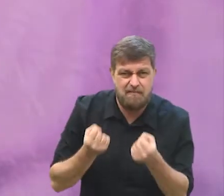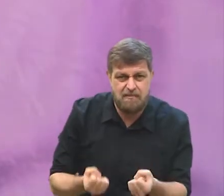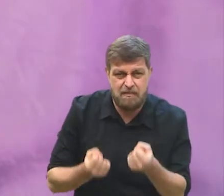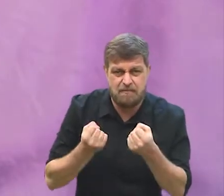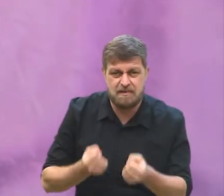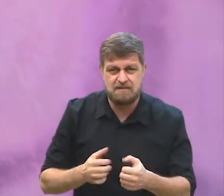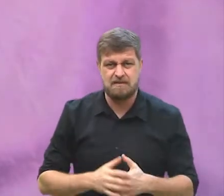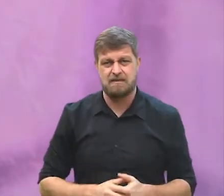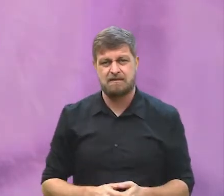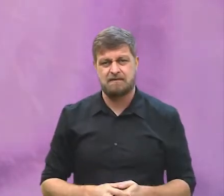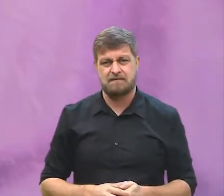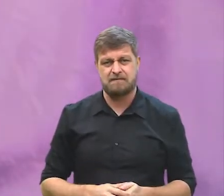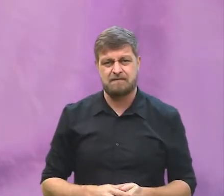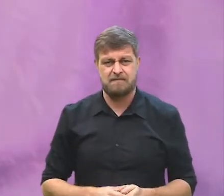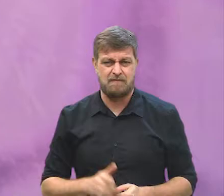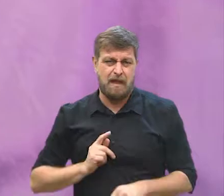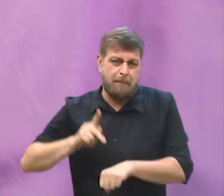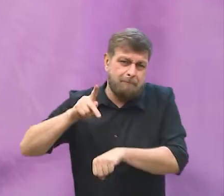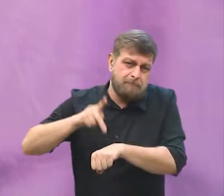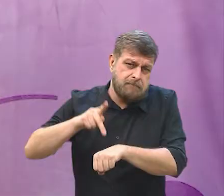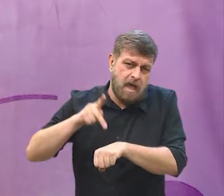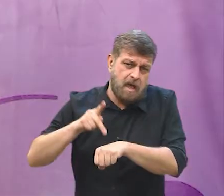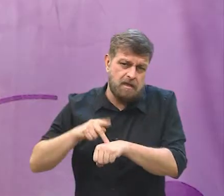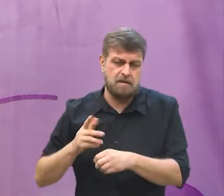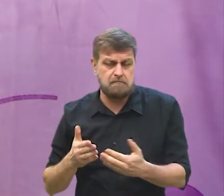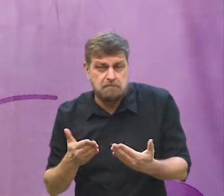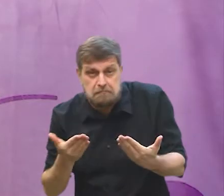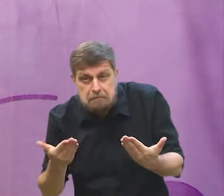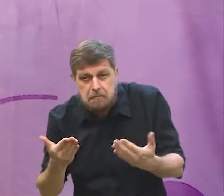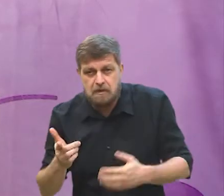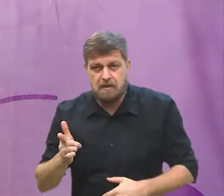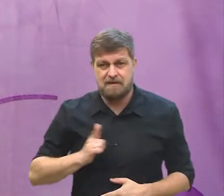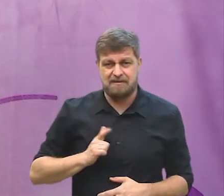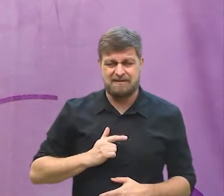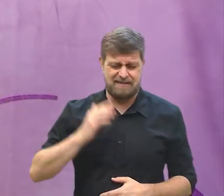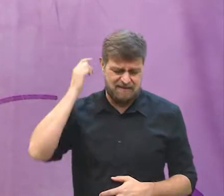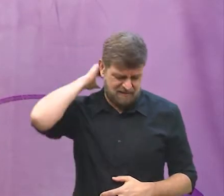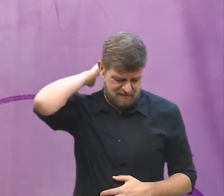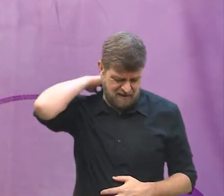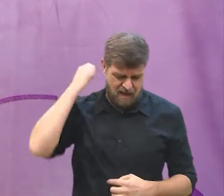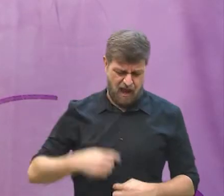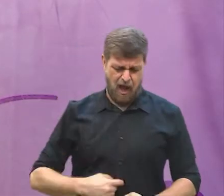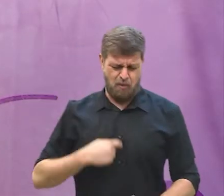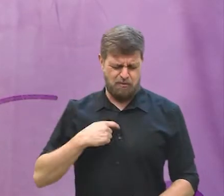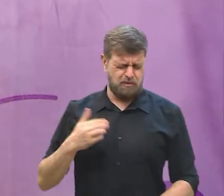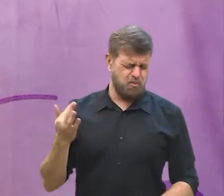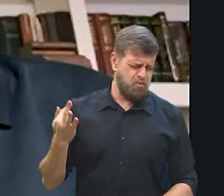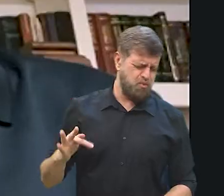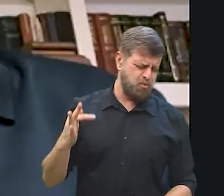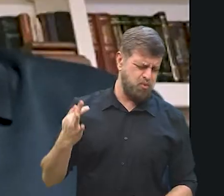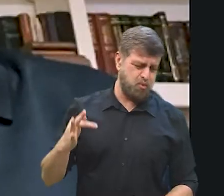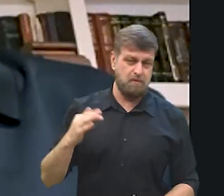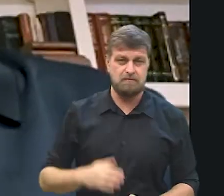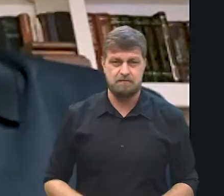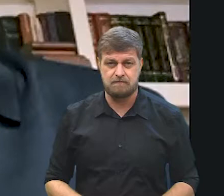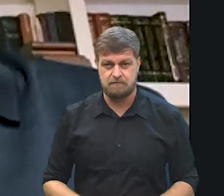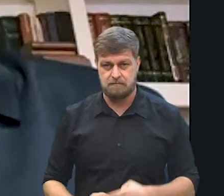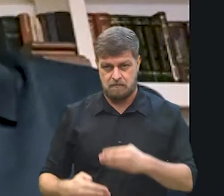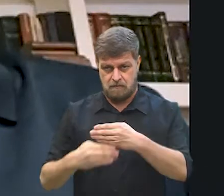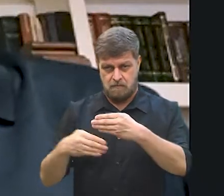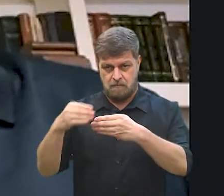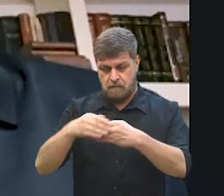areia, pedra, né? Então, assim, acaba machucando a coluna, de fato, né? O